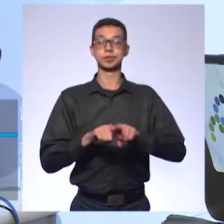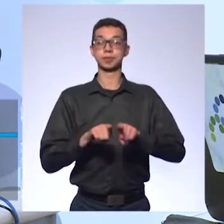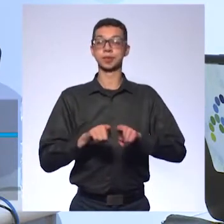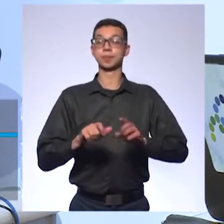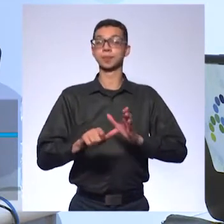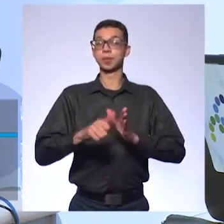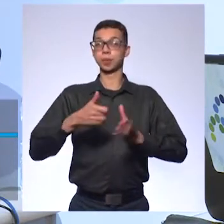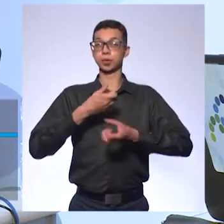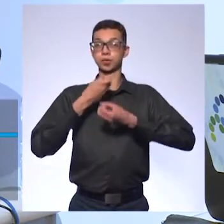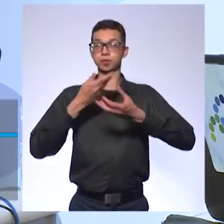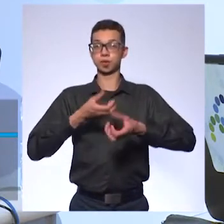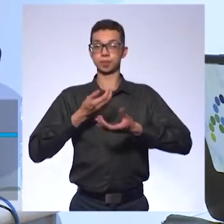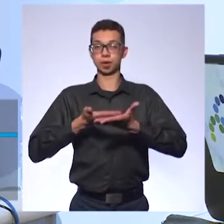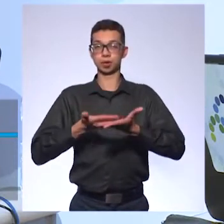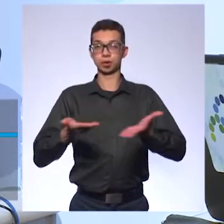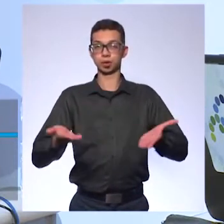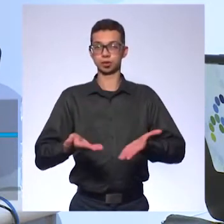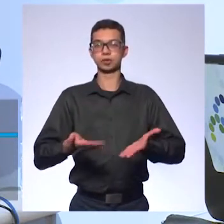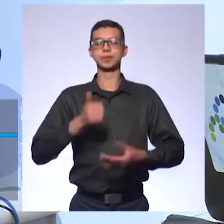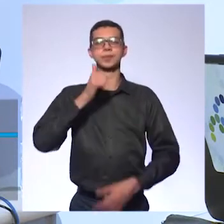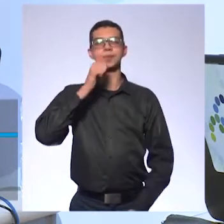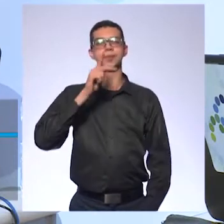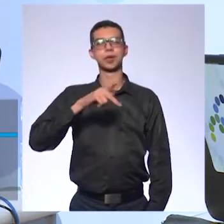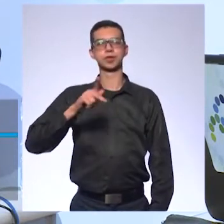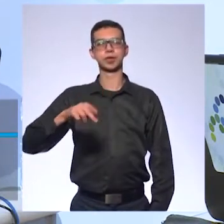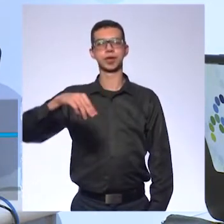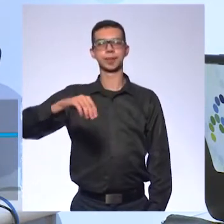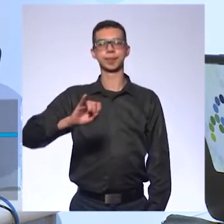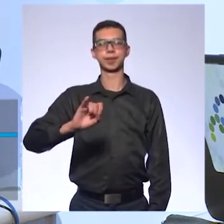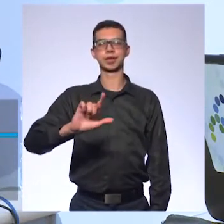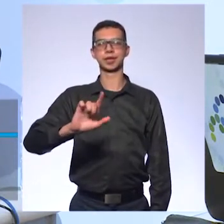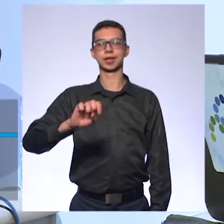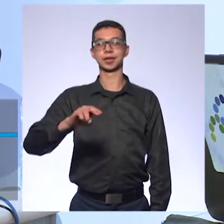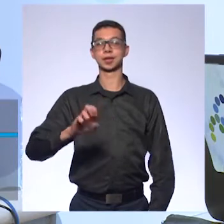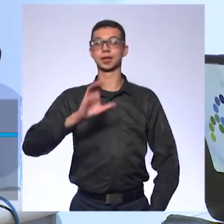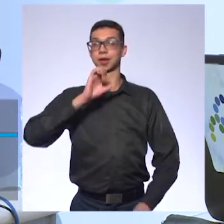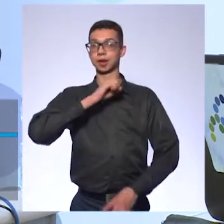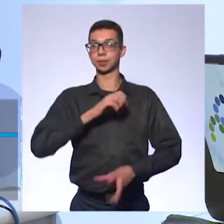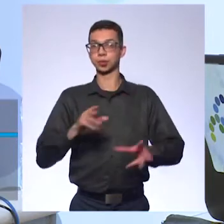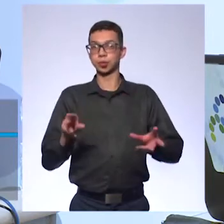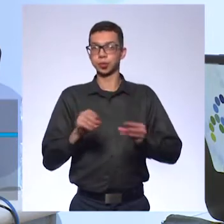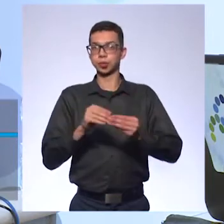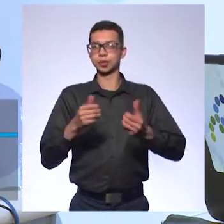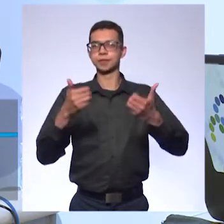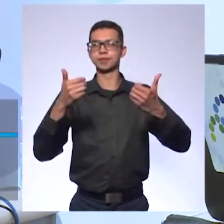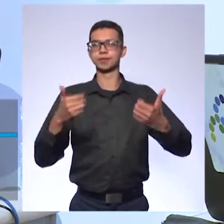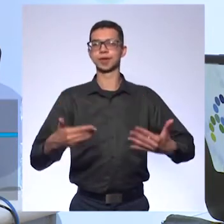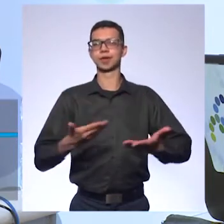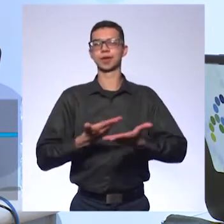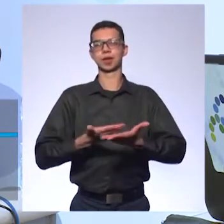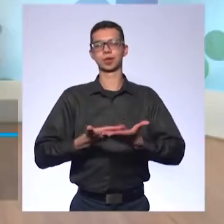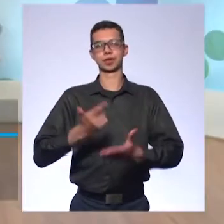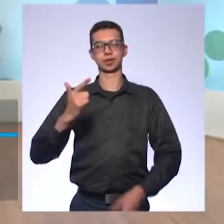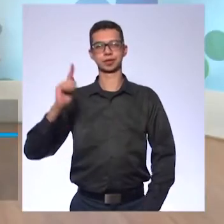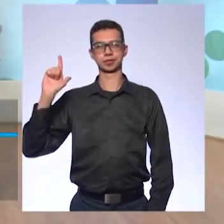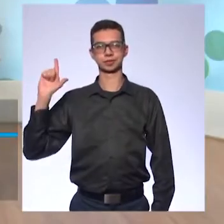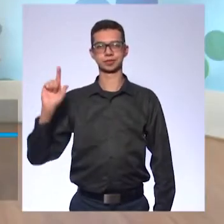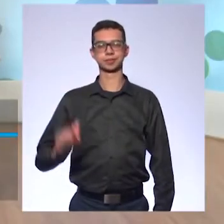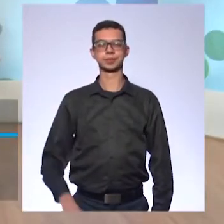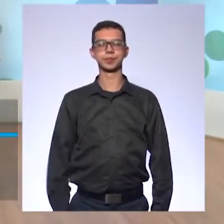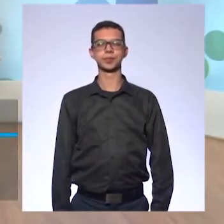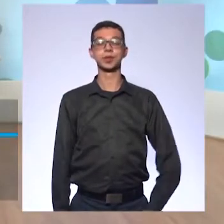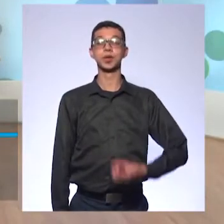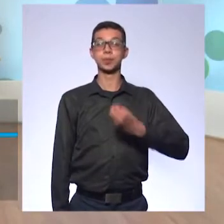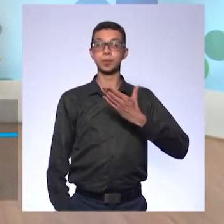a palavra para a professora Milene, que vai rapidamente fazer uma contextualização da aula anterior. Boa